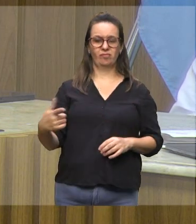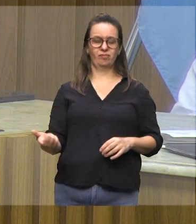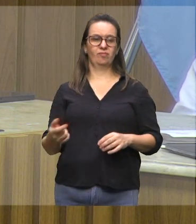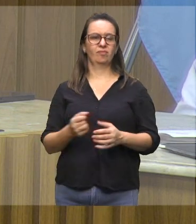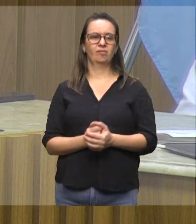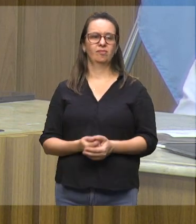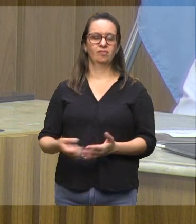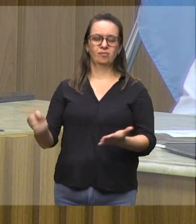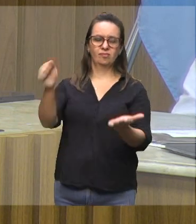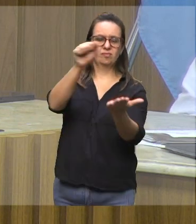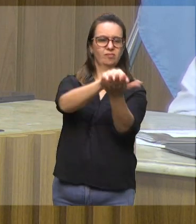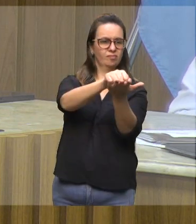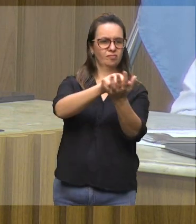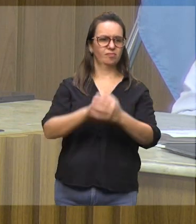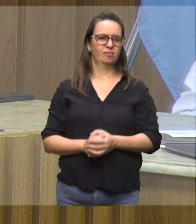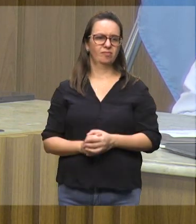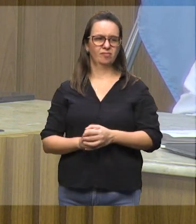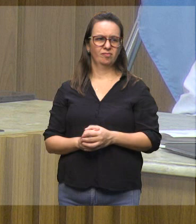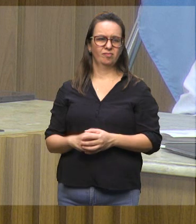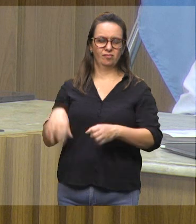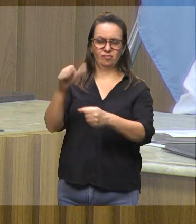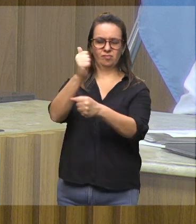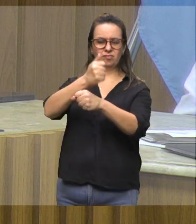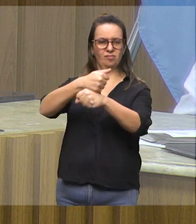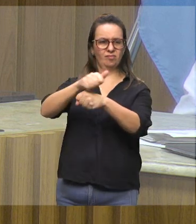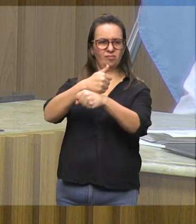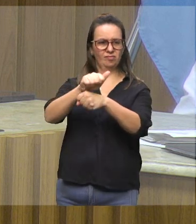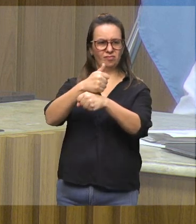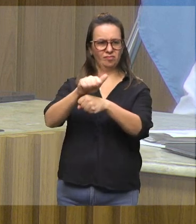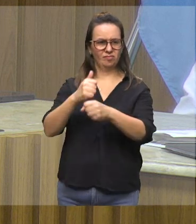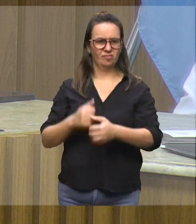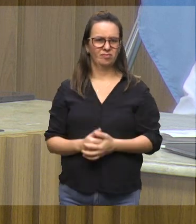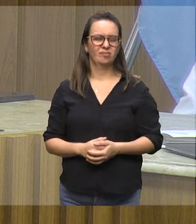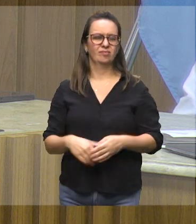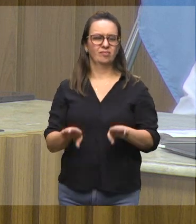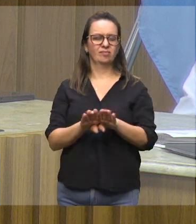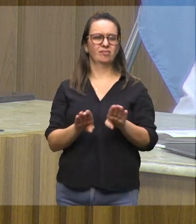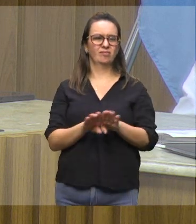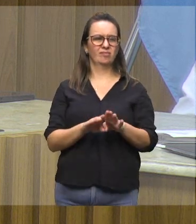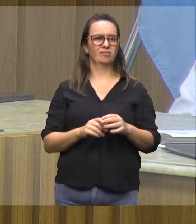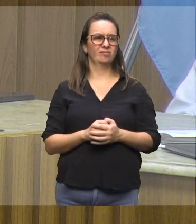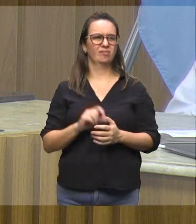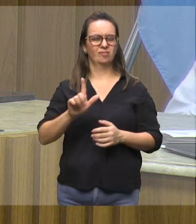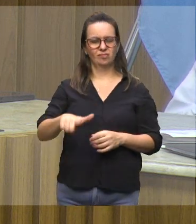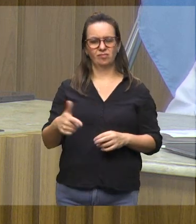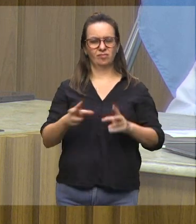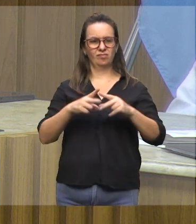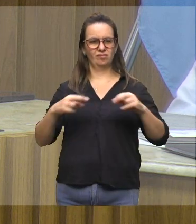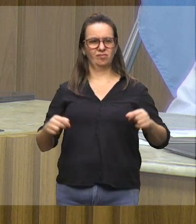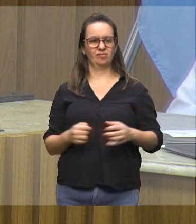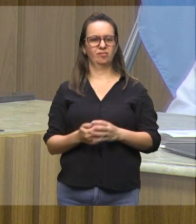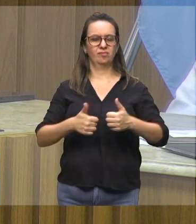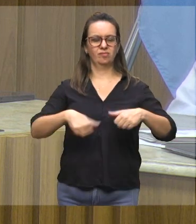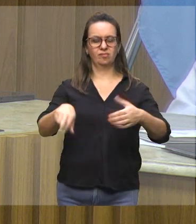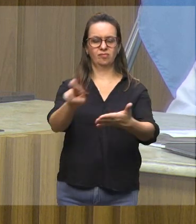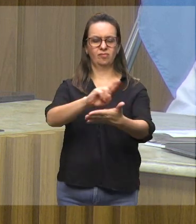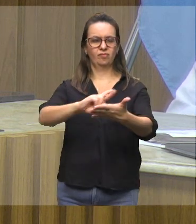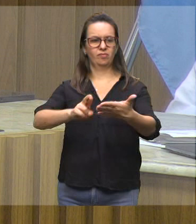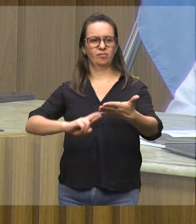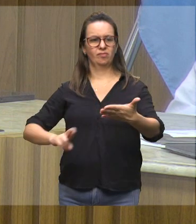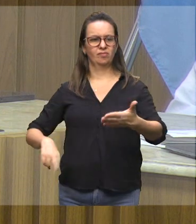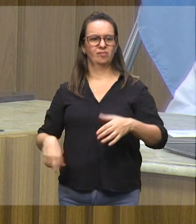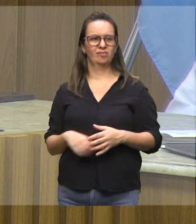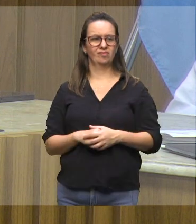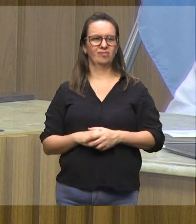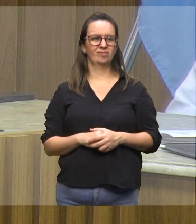de construtoras, o contrato com a própria Projeto, que era a empresa da primeira-dama, está lá no relatório do Tribunal de Contas. Então, eu não vejo a